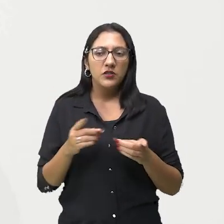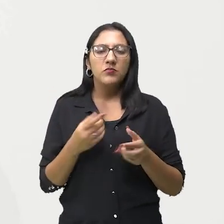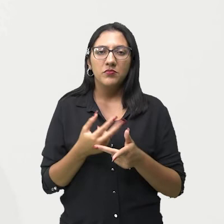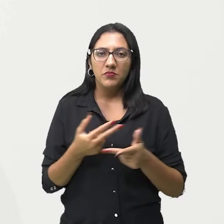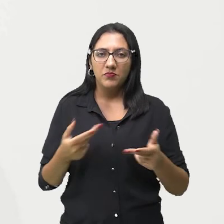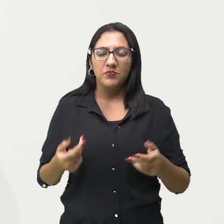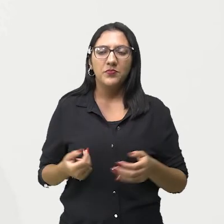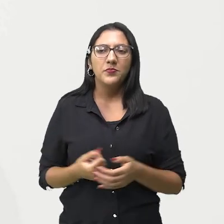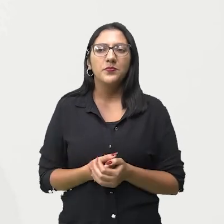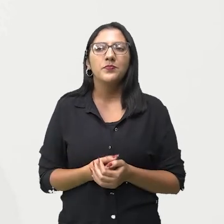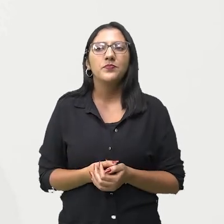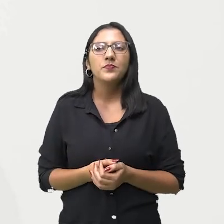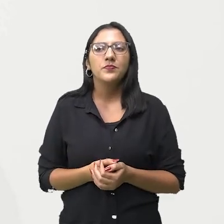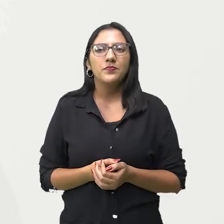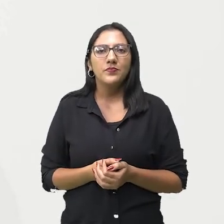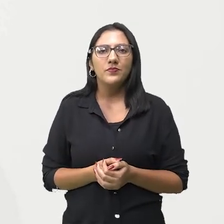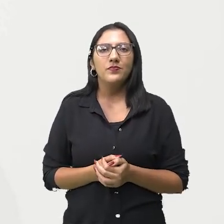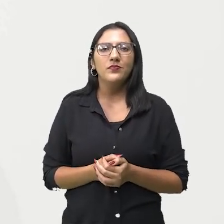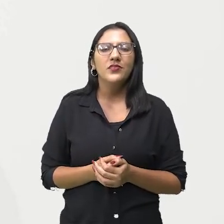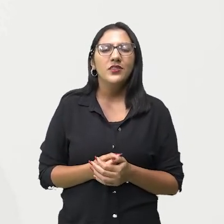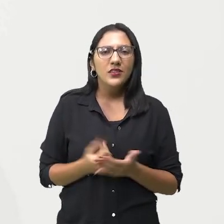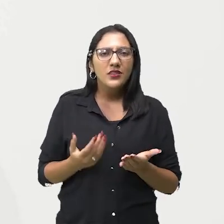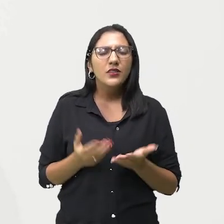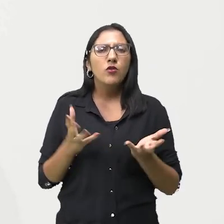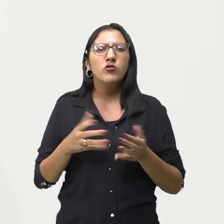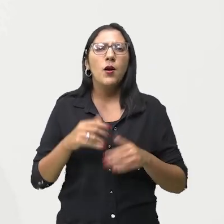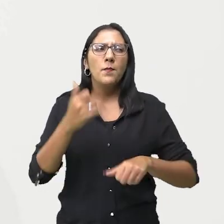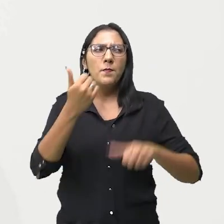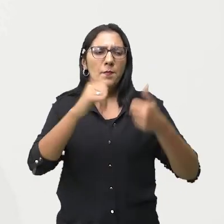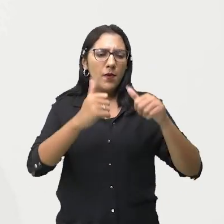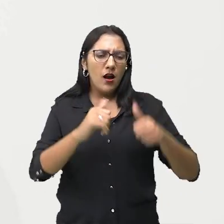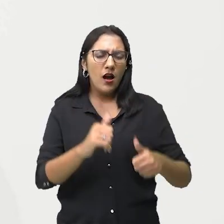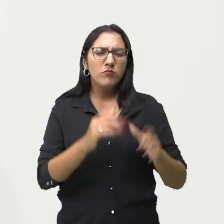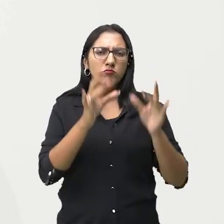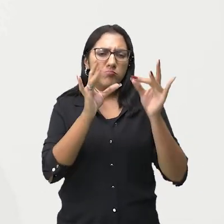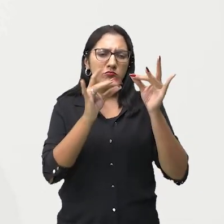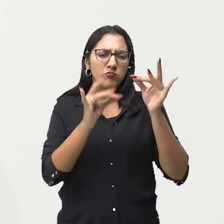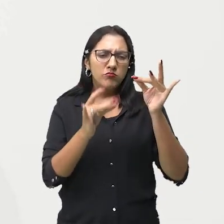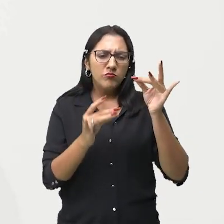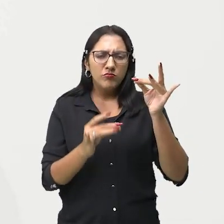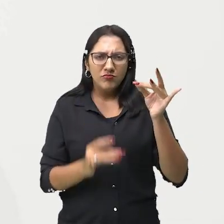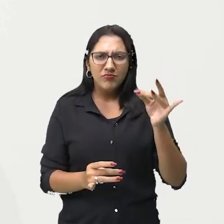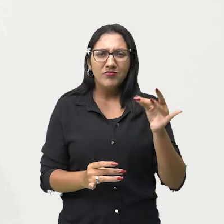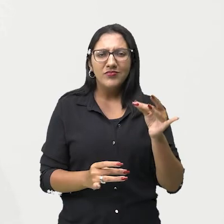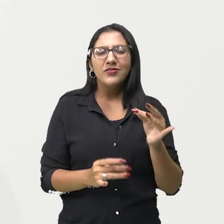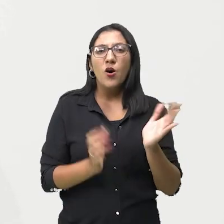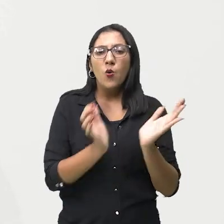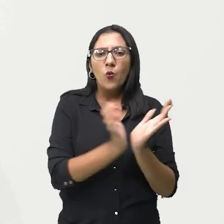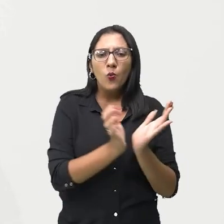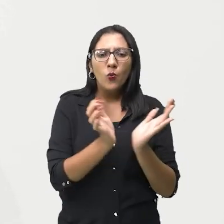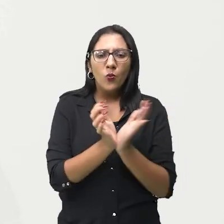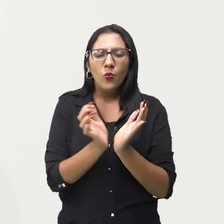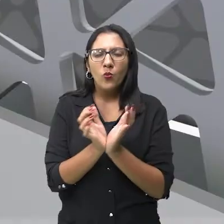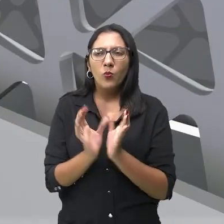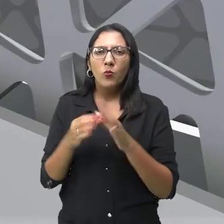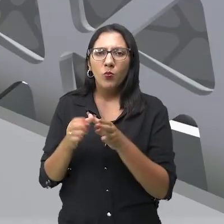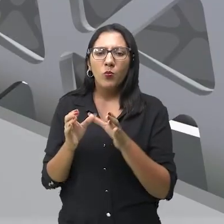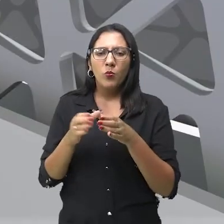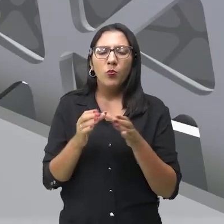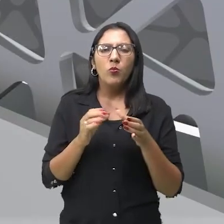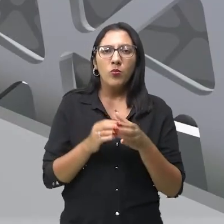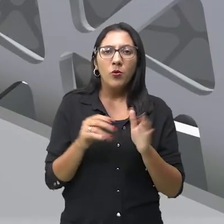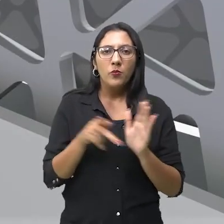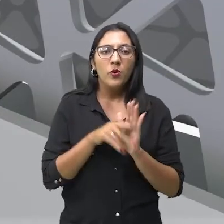por diante. Então, depois de analisar direitinho os grupos de formas verbais que a gente